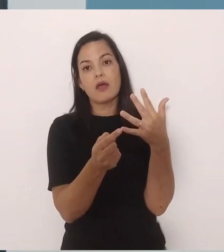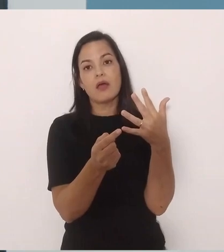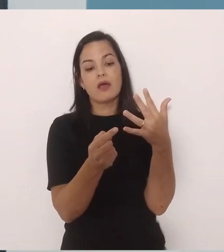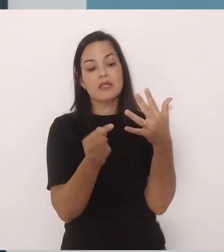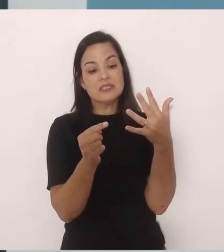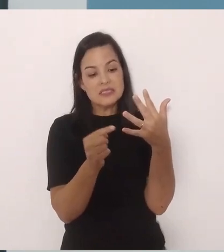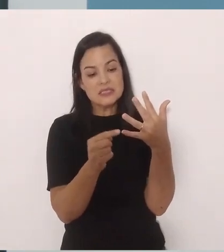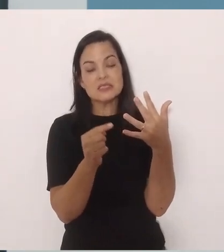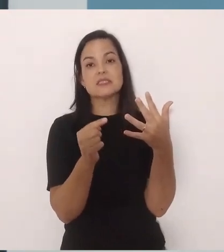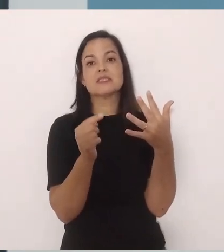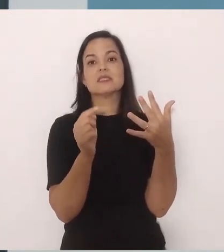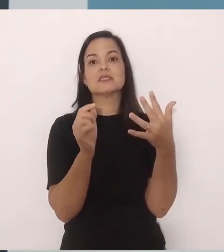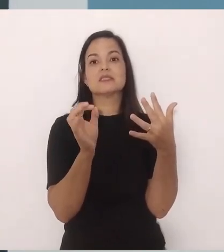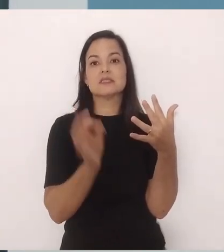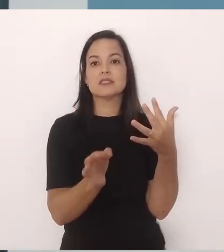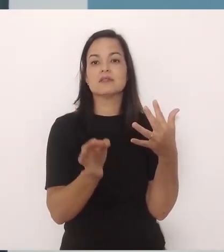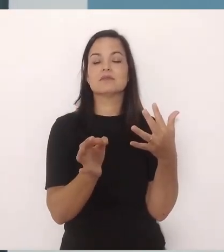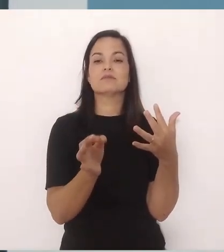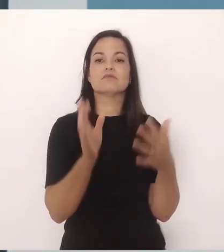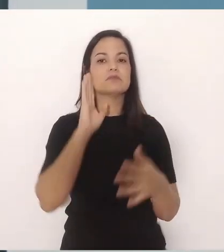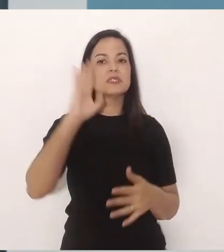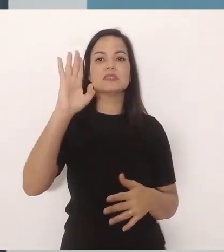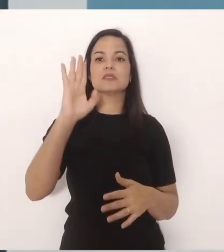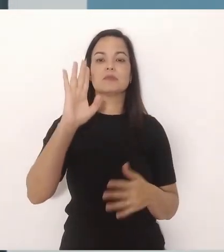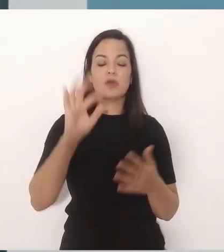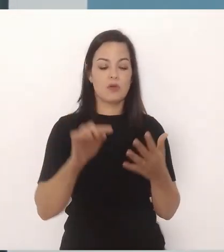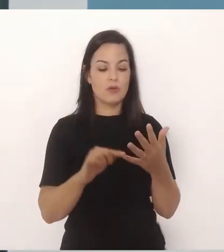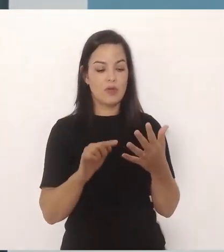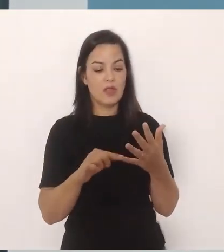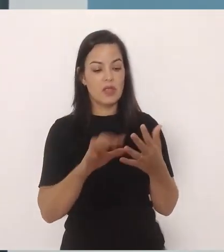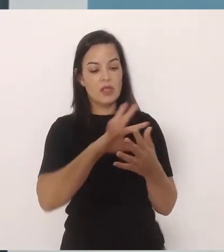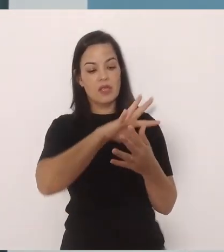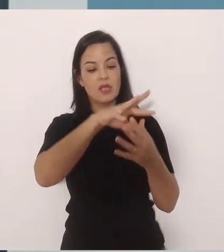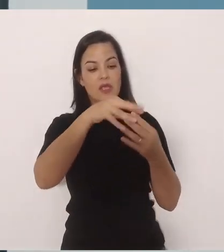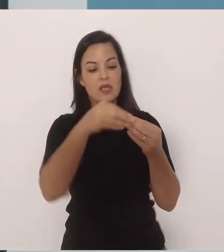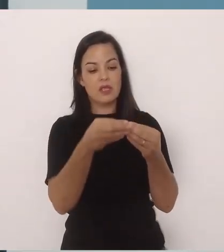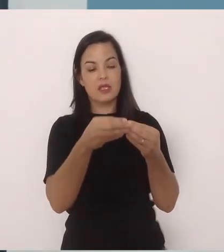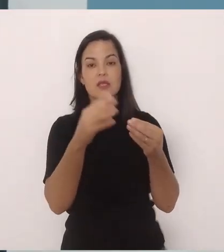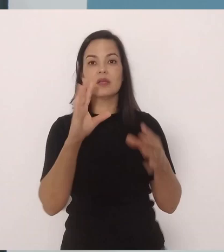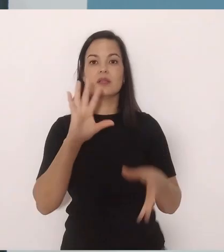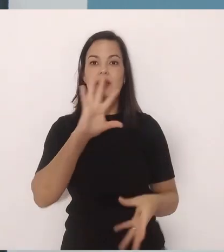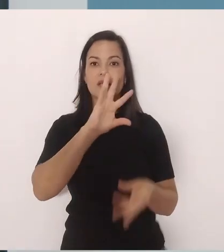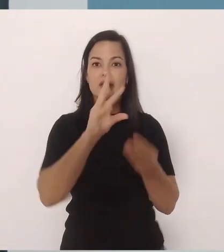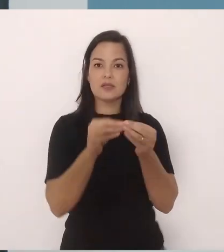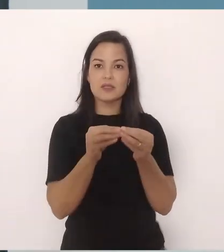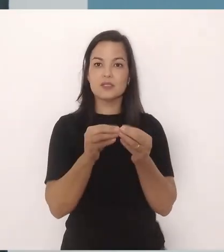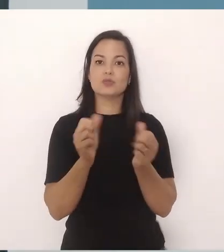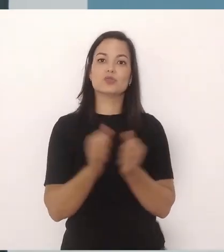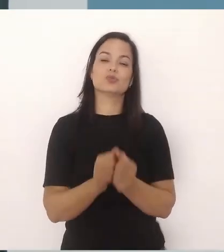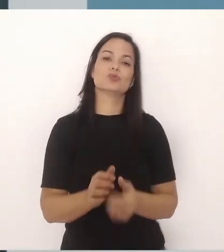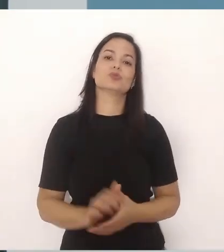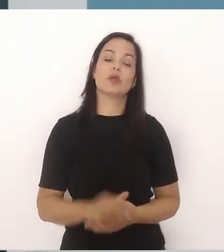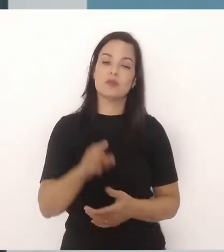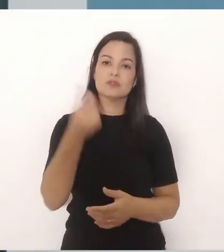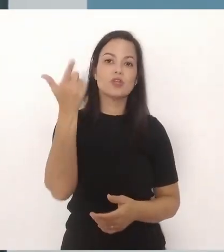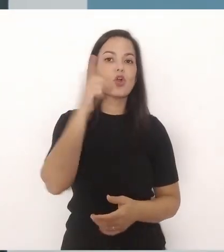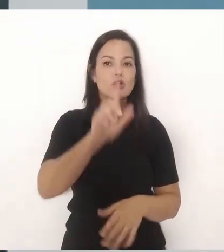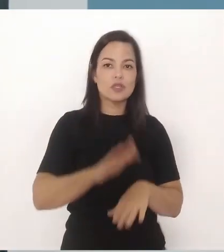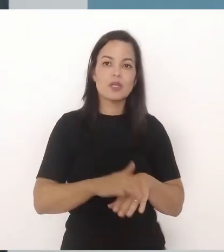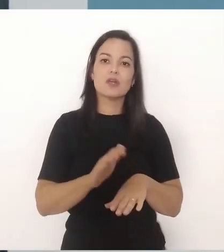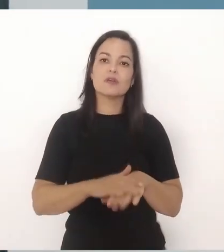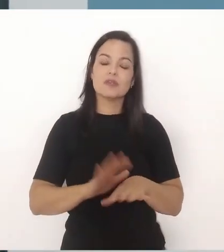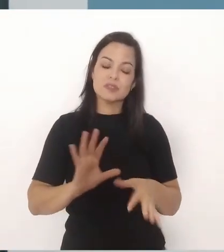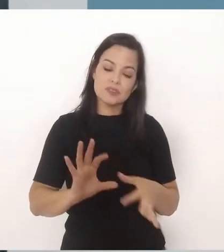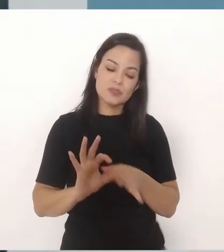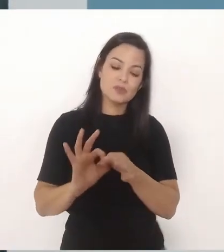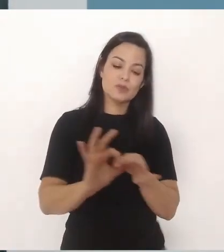mansa, longânima, suportando os seus irmãos, dessa forma você vai estar fazendo tudo para preservar a